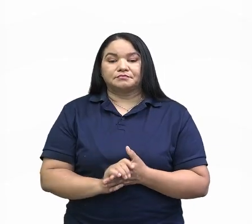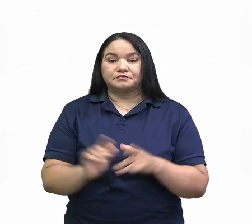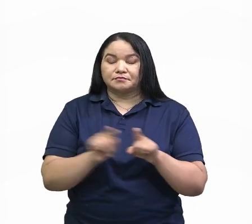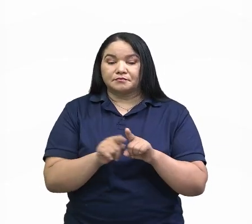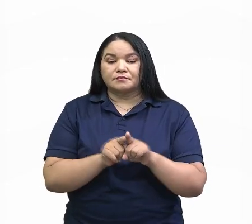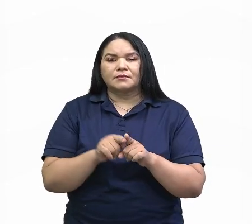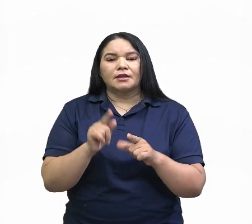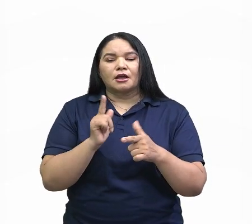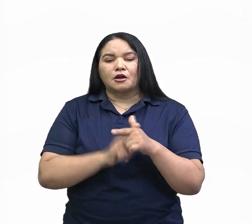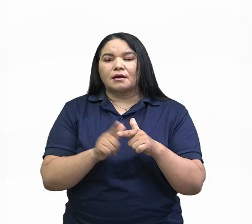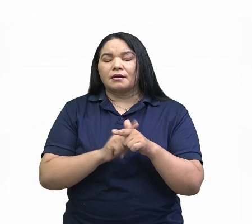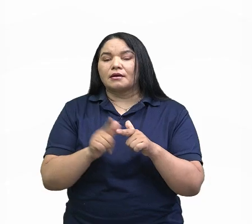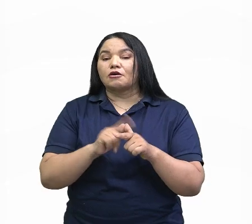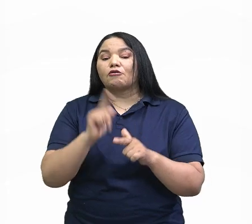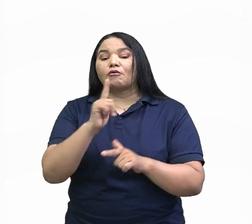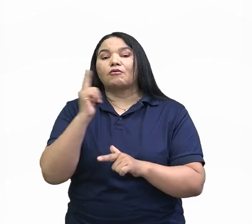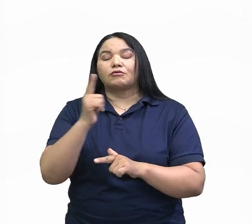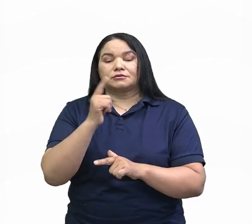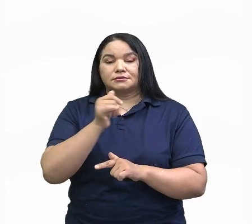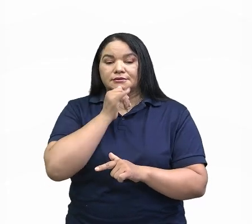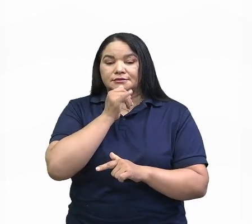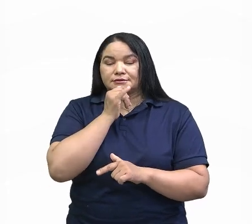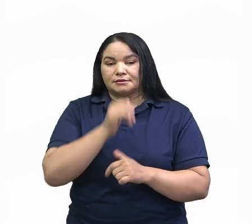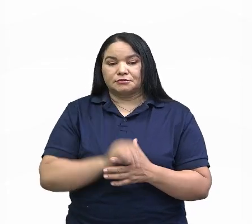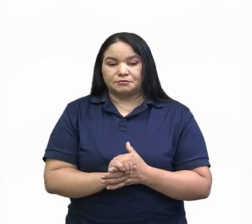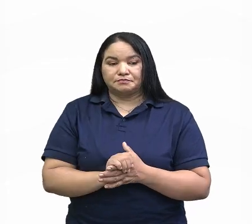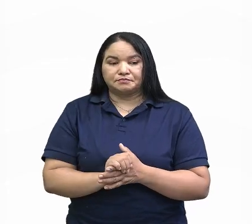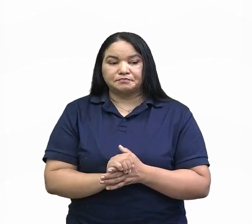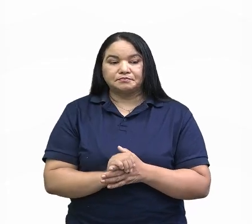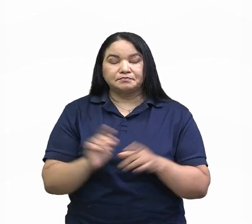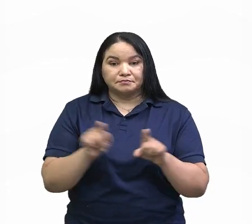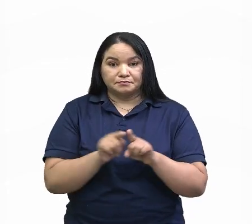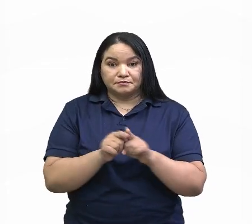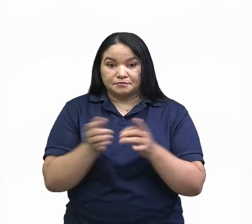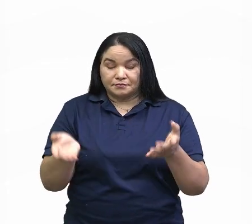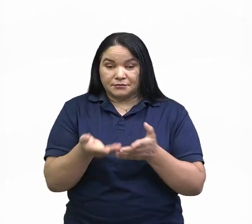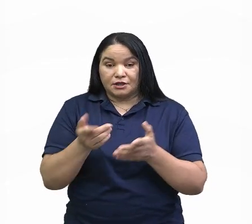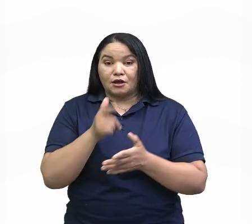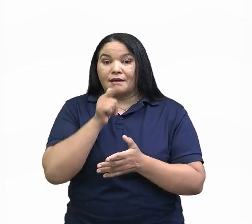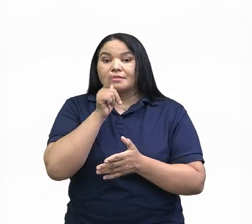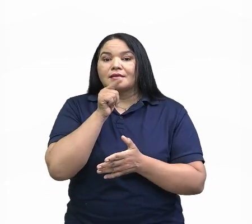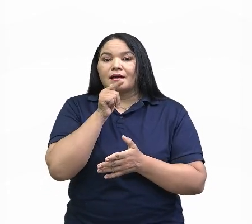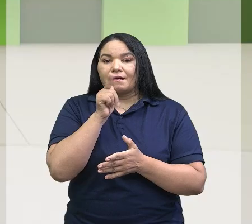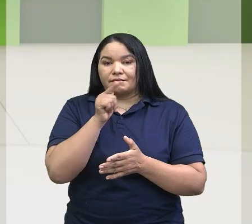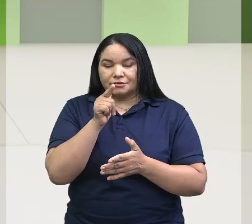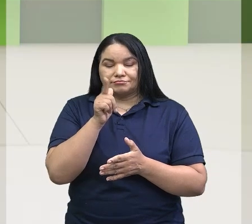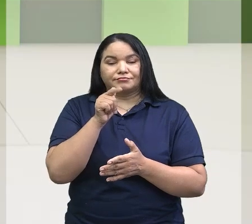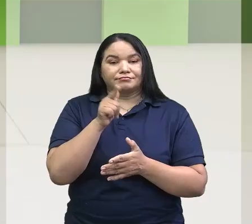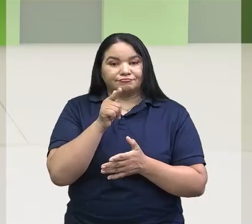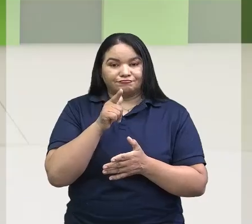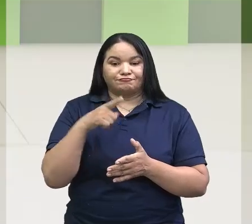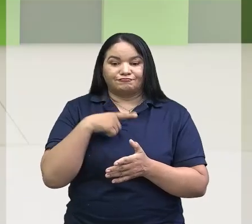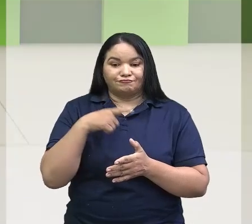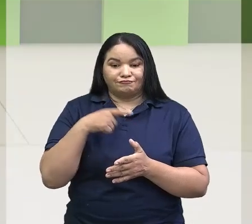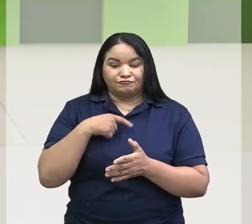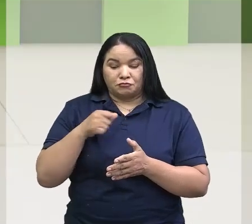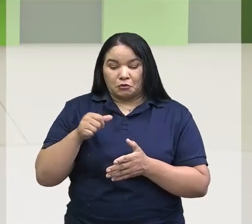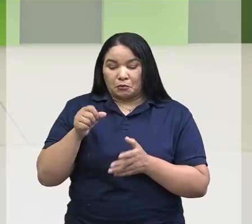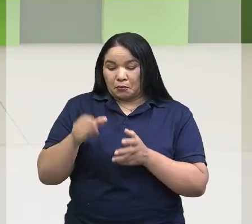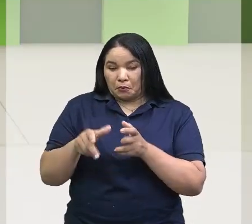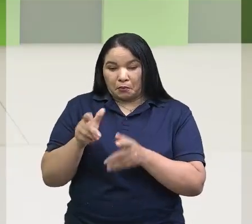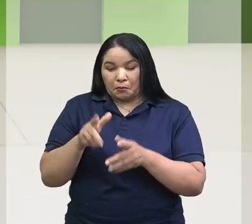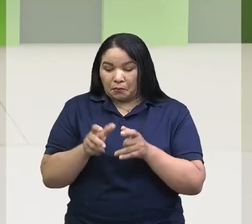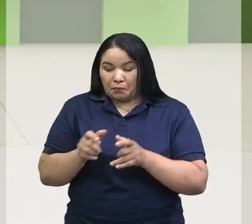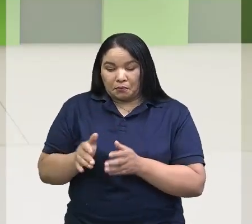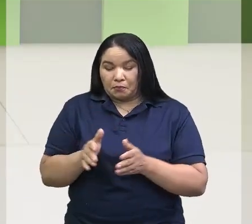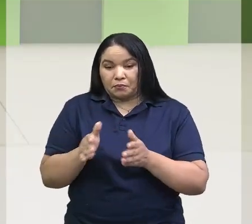ar, né? A gente vai ter outros exemplos de poluição agora na água e a gente vai observar imagens, às